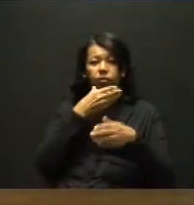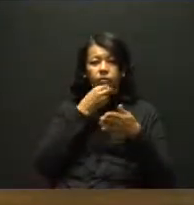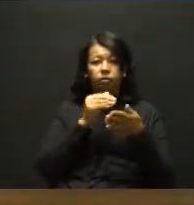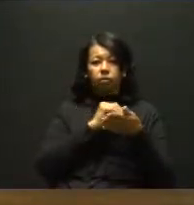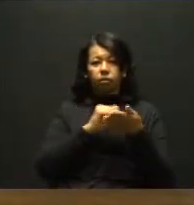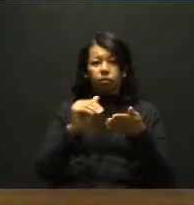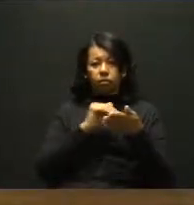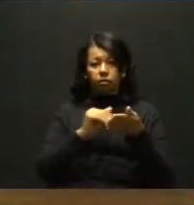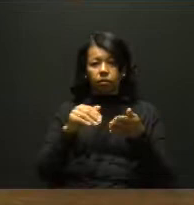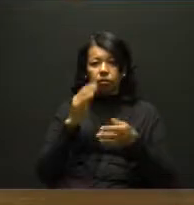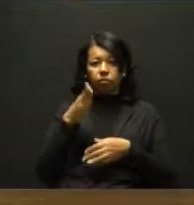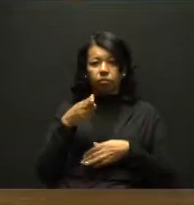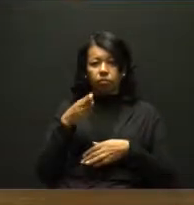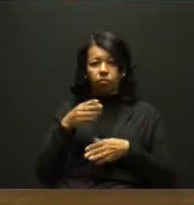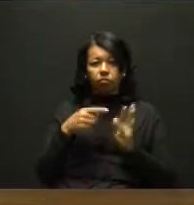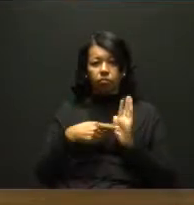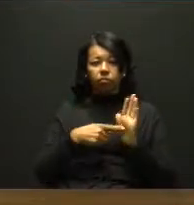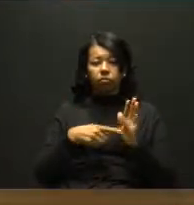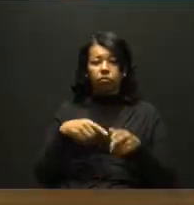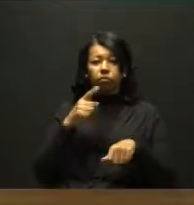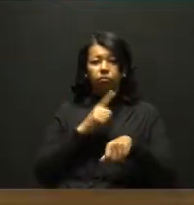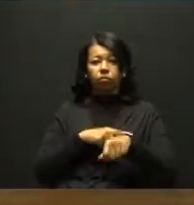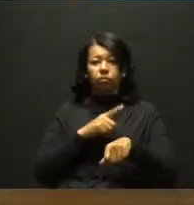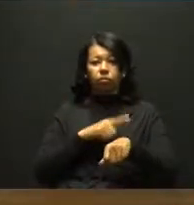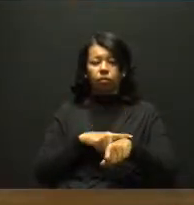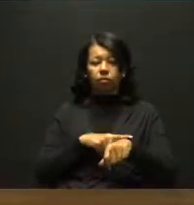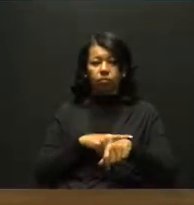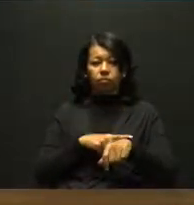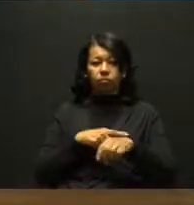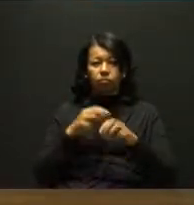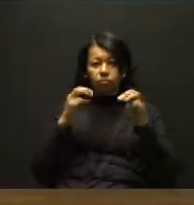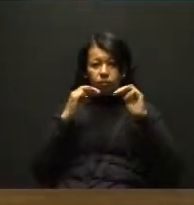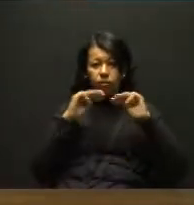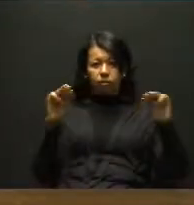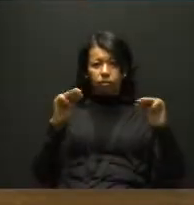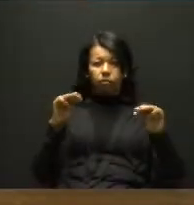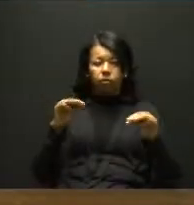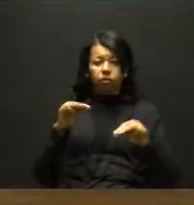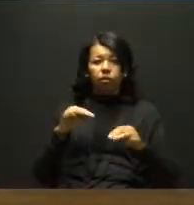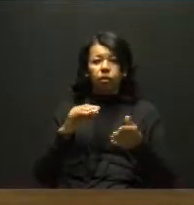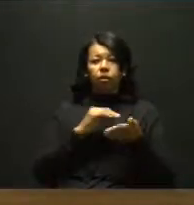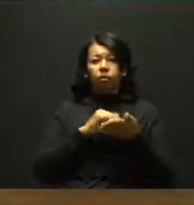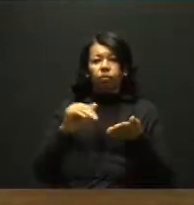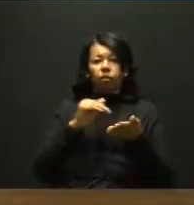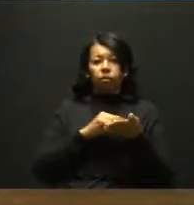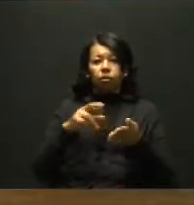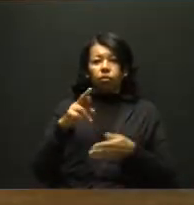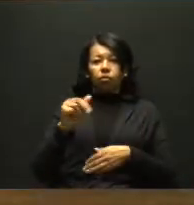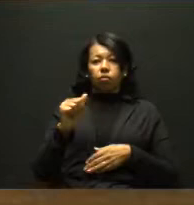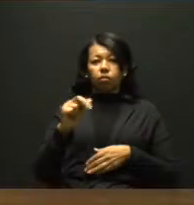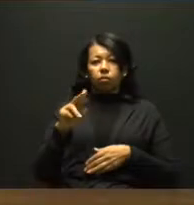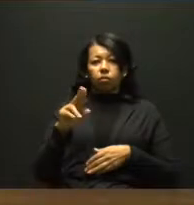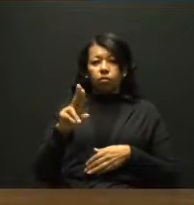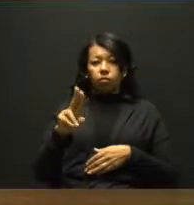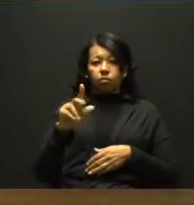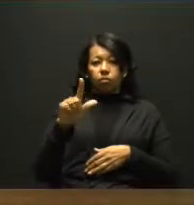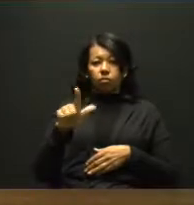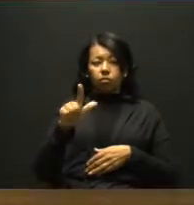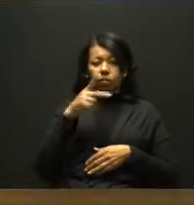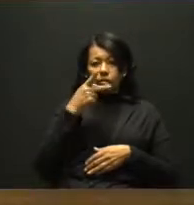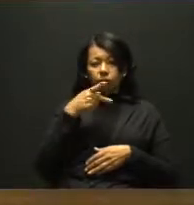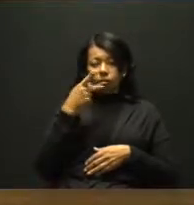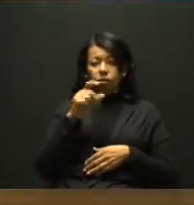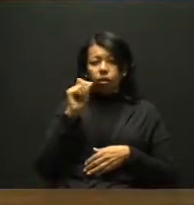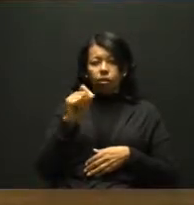mas eu queria que deixar esta mensagem ao secretário raul christiano primeiro dizer que a nota ao